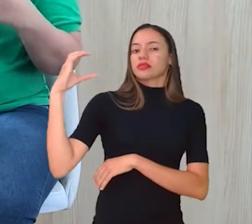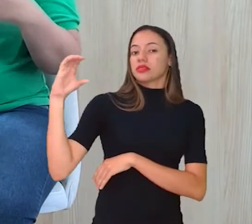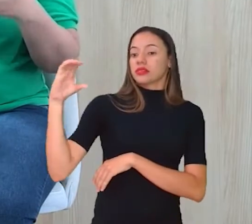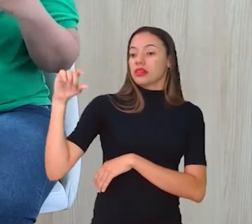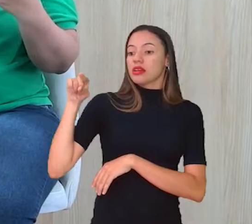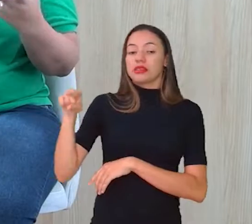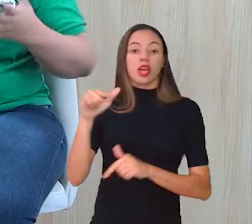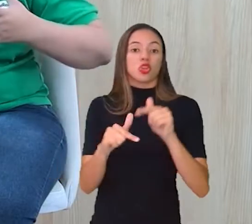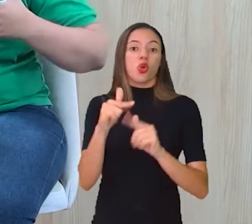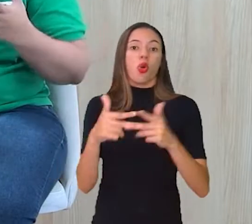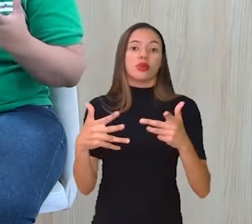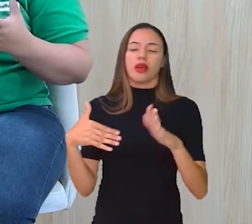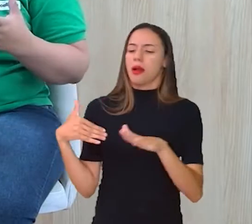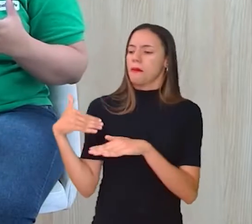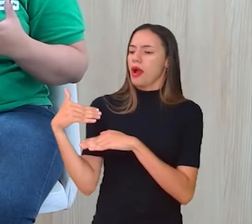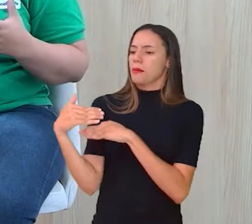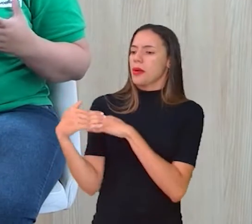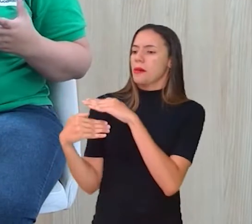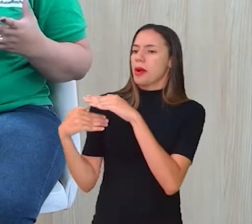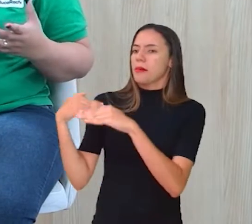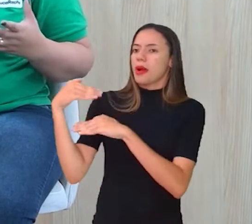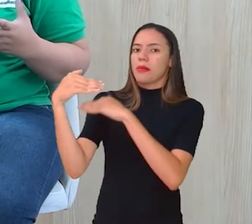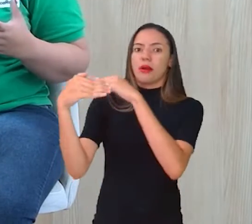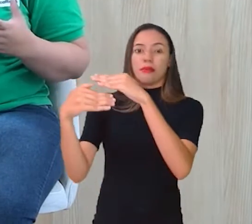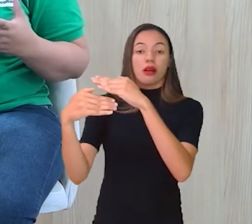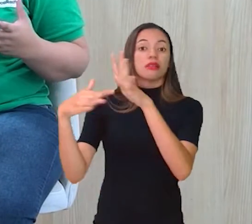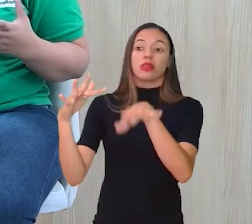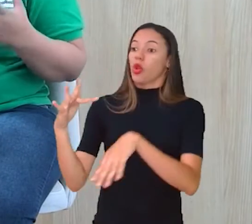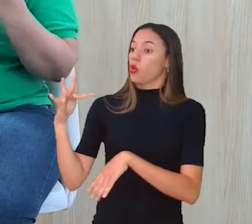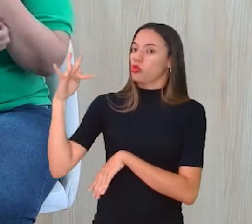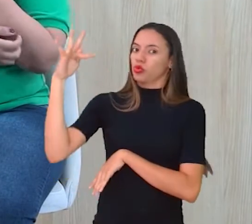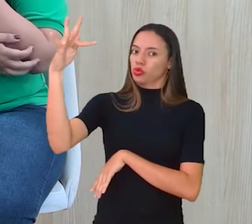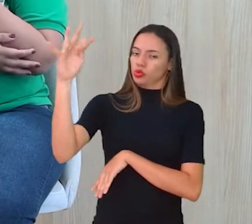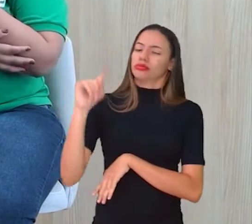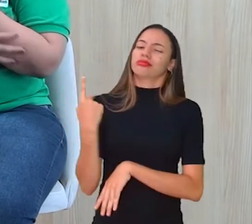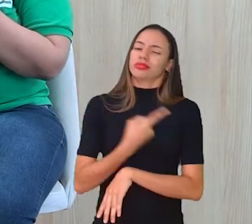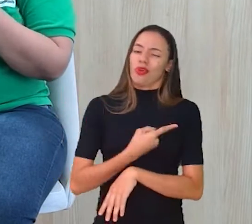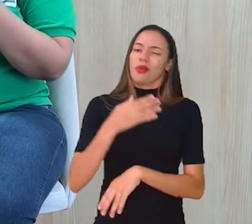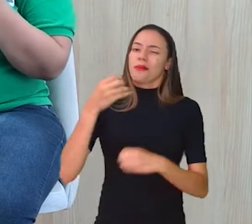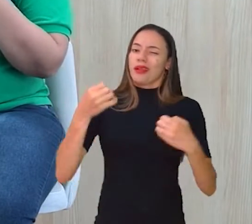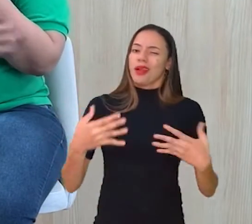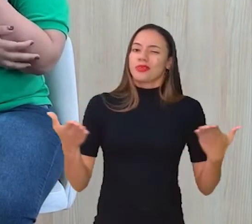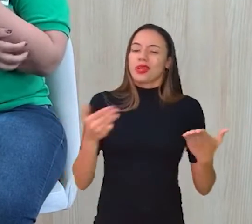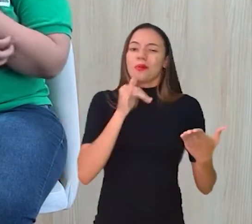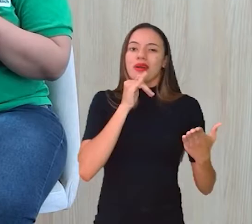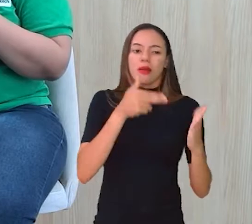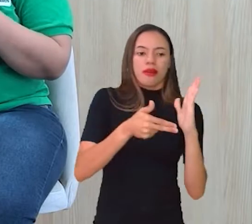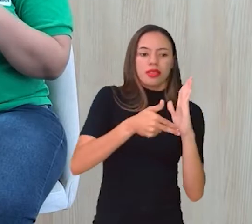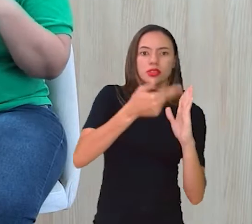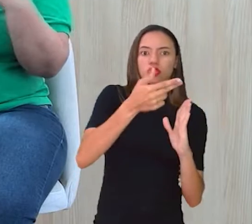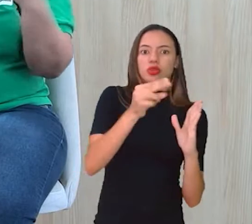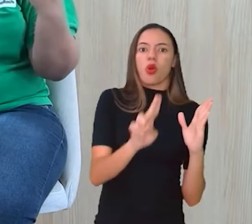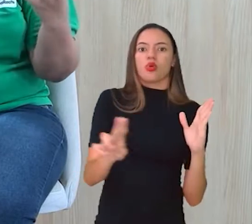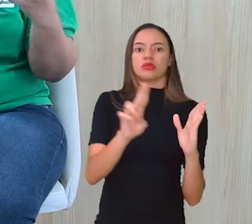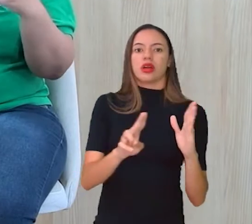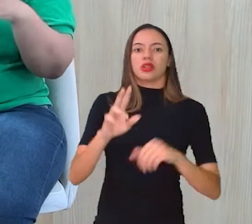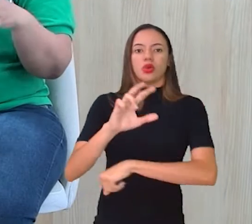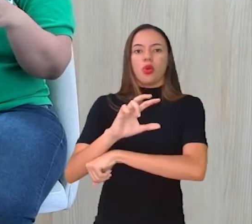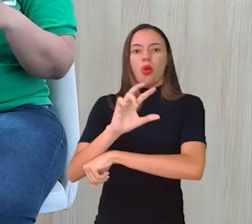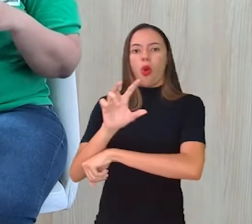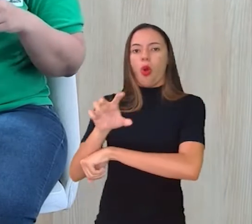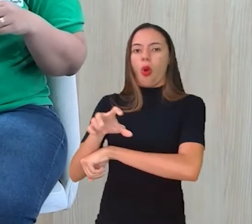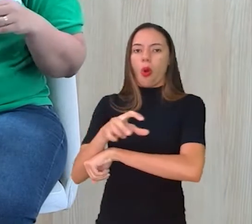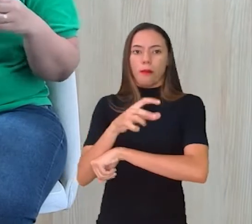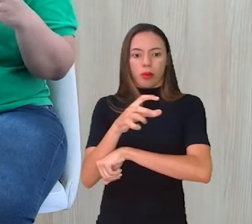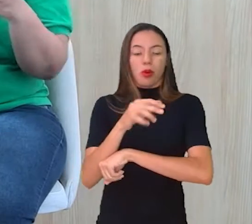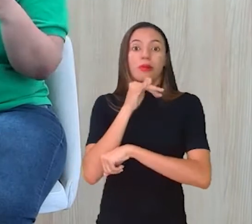as coisas vão evoluindo a tal ponto que futuramente, como a gente falou aí da cirurgia, né, através de um robotizado, que